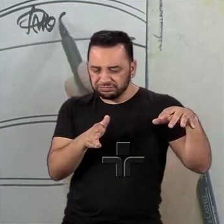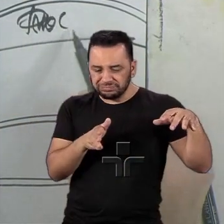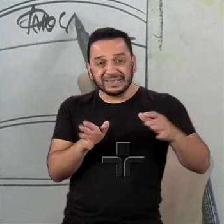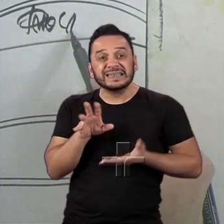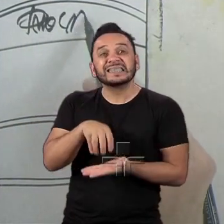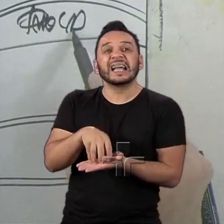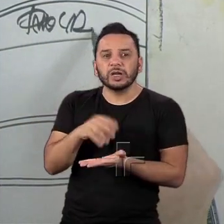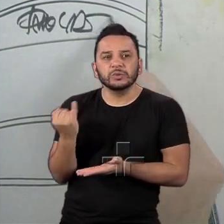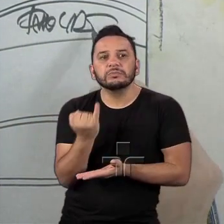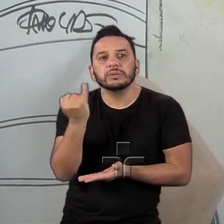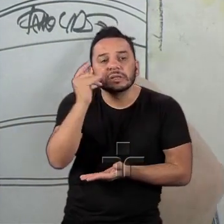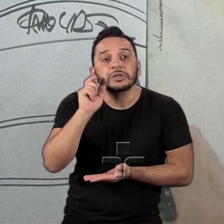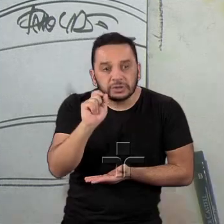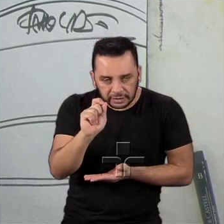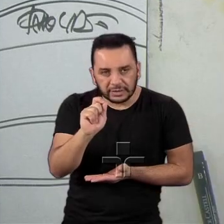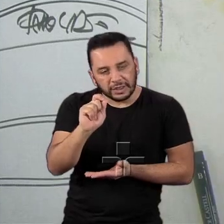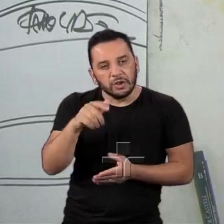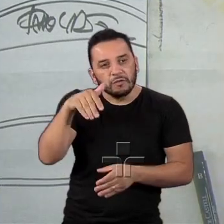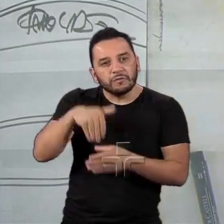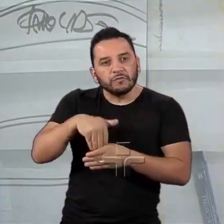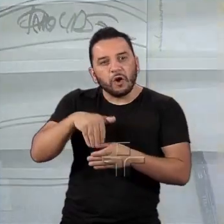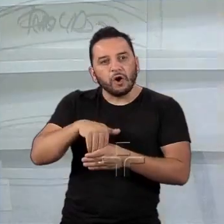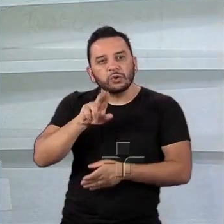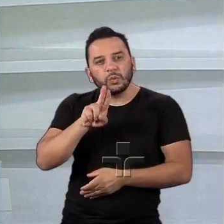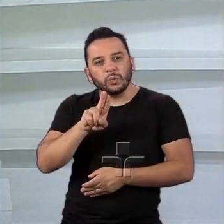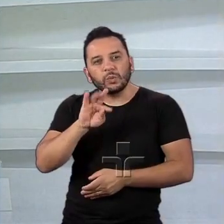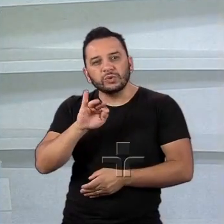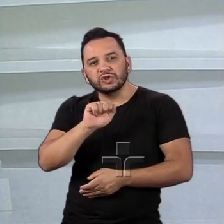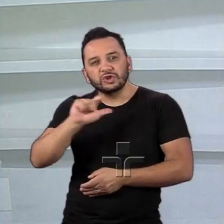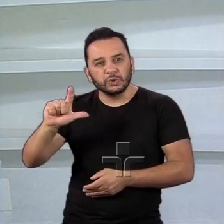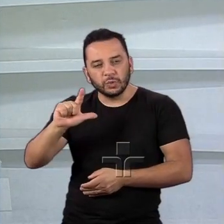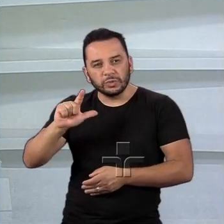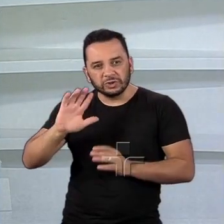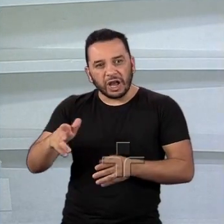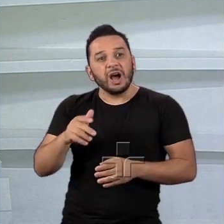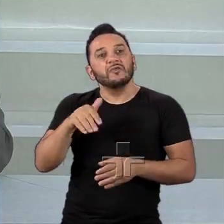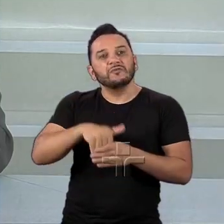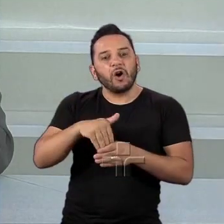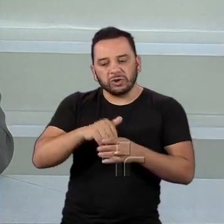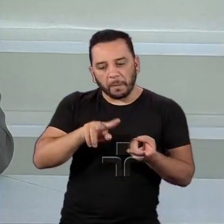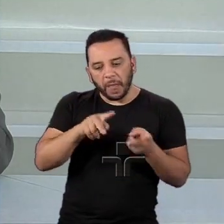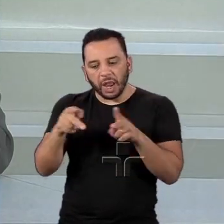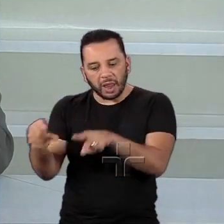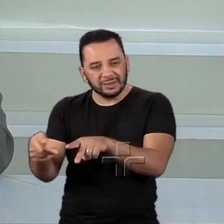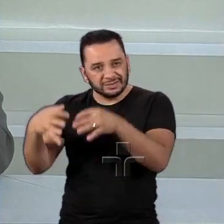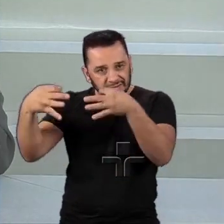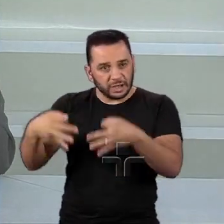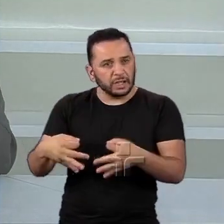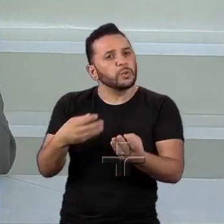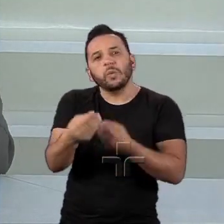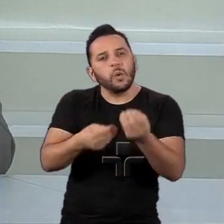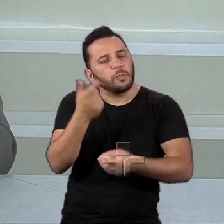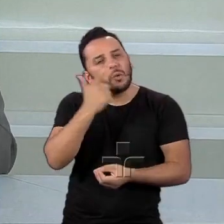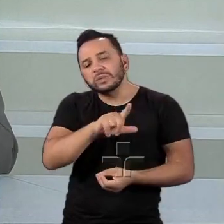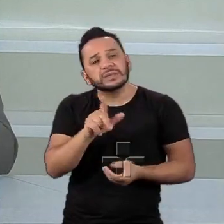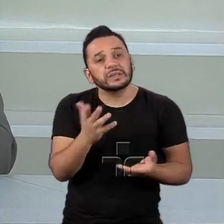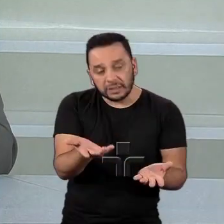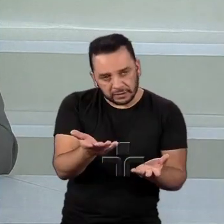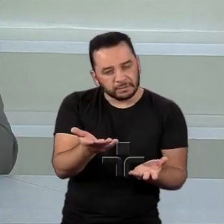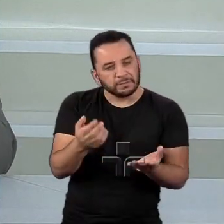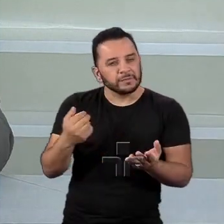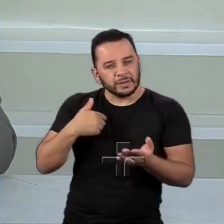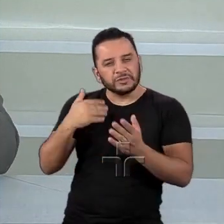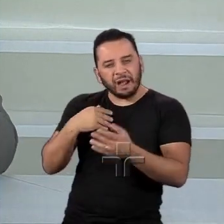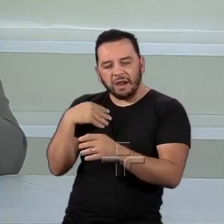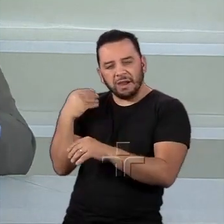momento, Clarice, talvez seja o exercício melhor para você fazer. Como você pode chegar a isso? Além do convencimento, que não se consegue de uma